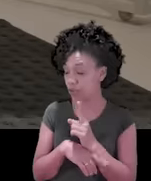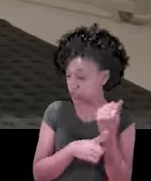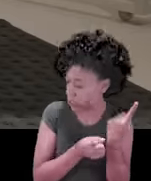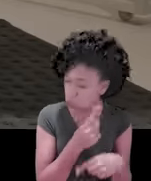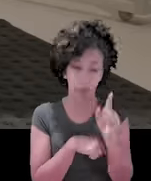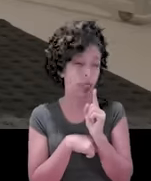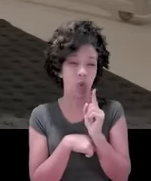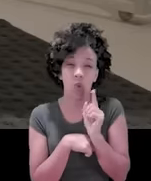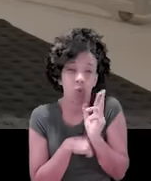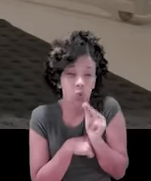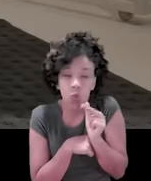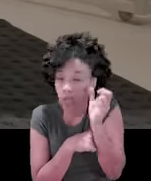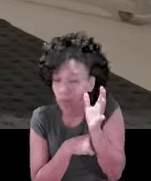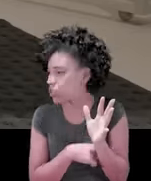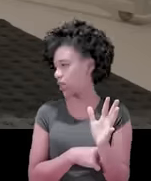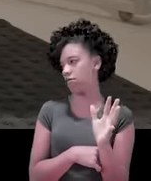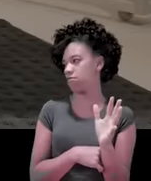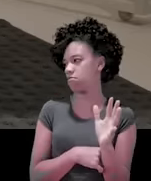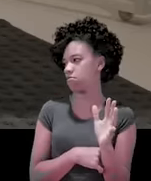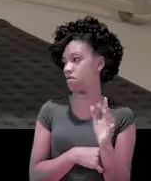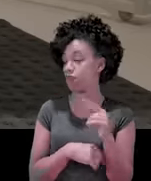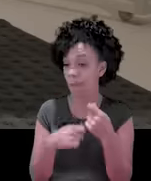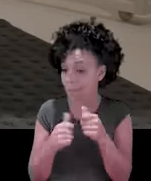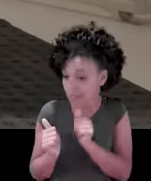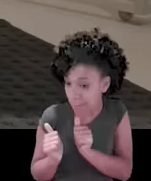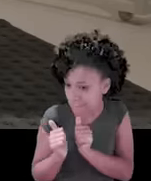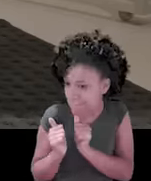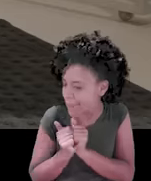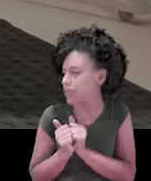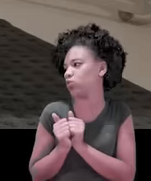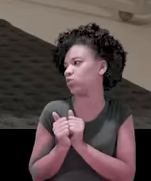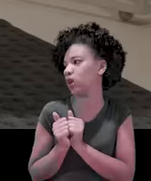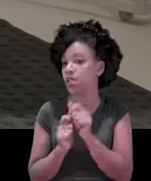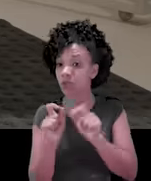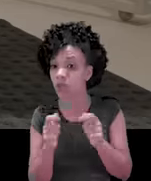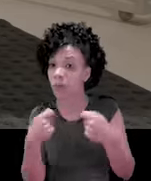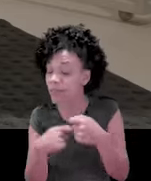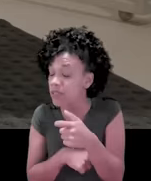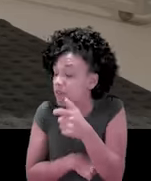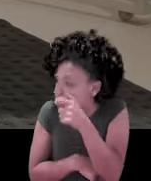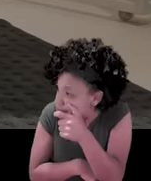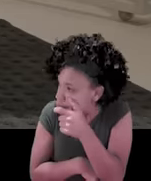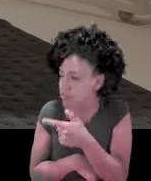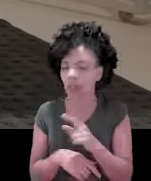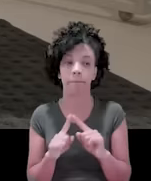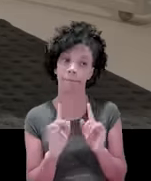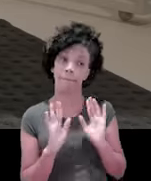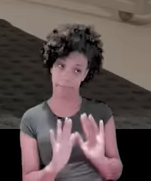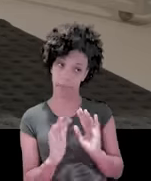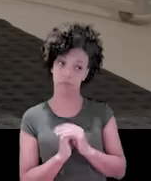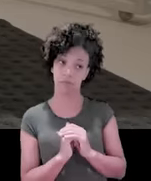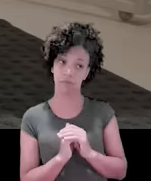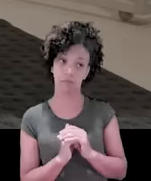superou surreal irmão você superou o surreal você é um cara que eu preciso estar perto você é um cara que as pessoas precisam estar ouvir mais aí o